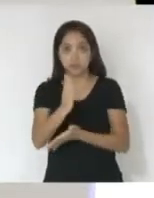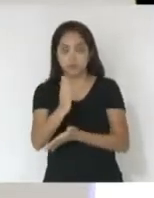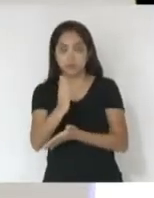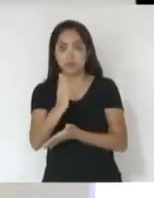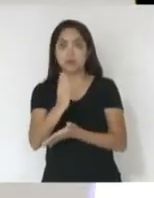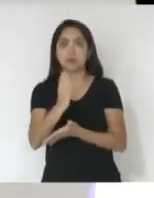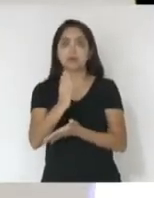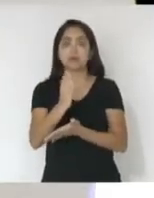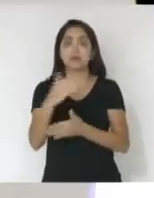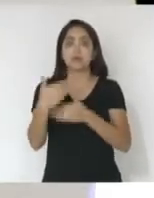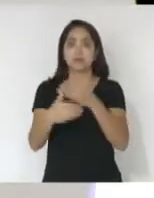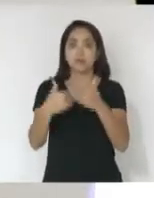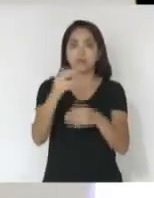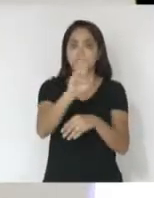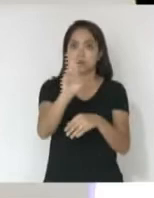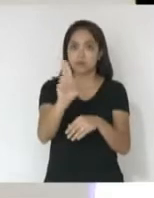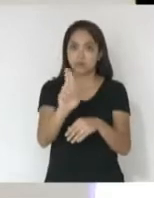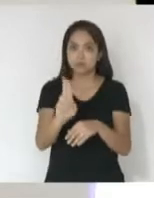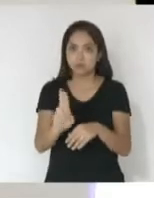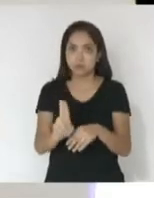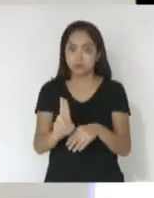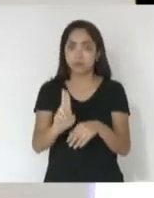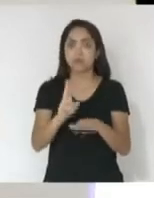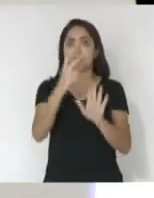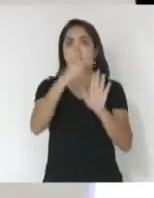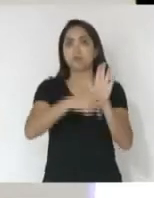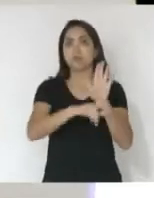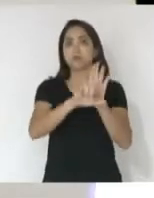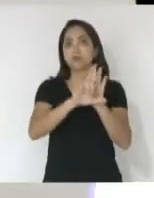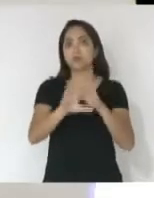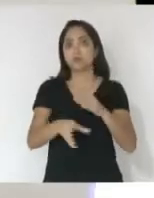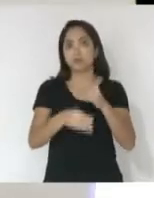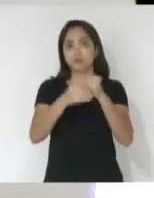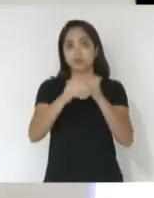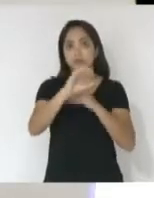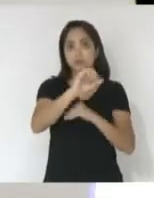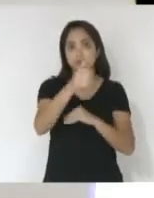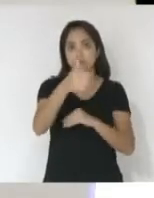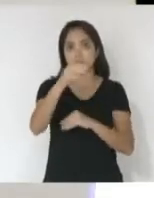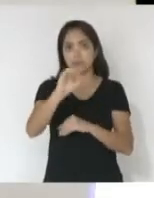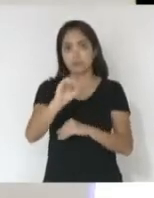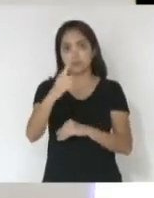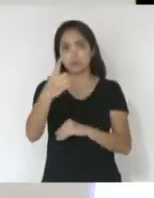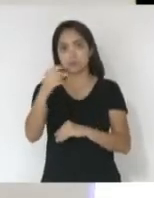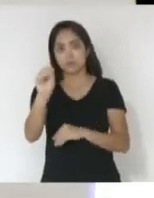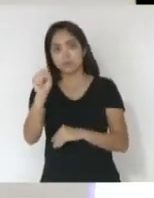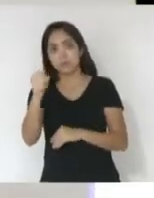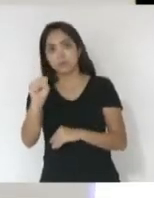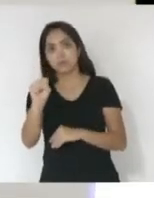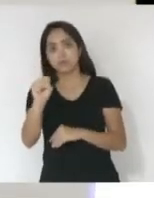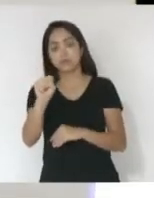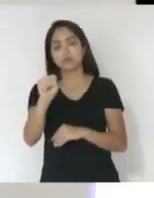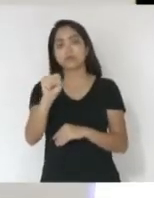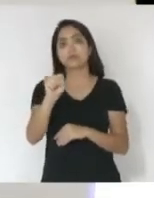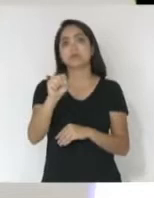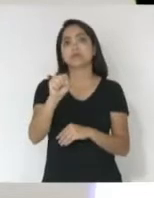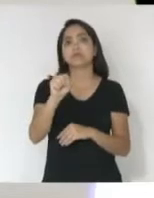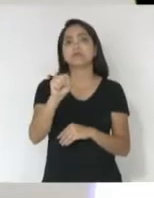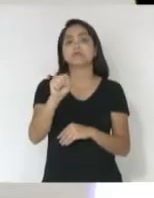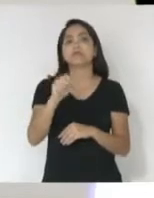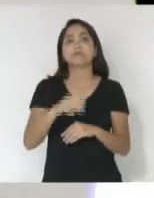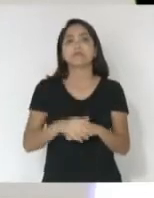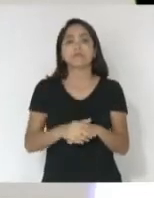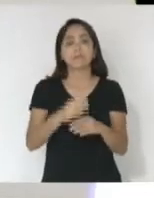turno pelo processo nominal o projeto de lei complementar 010/2018, com a